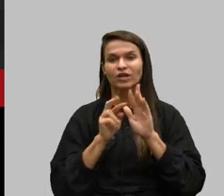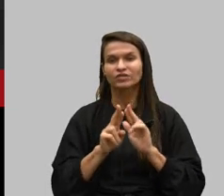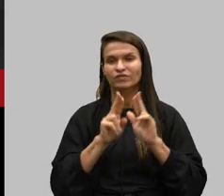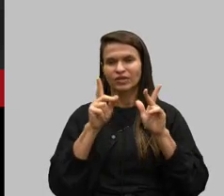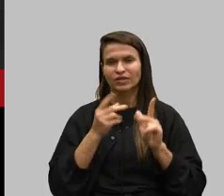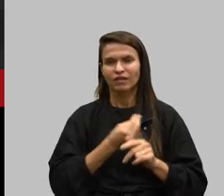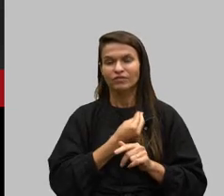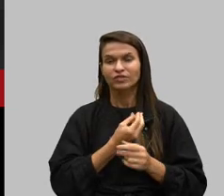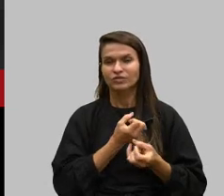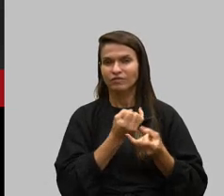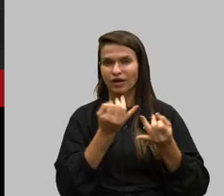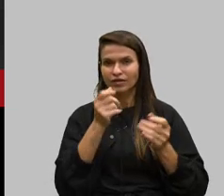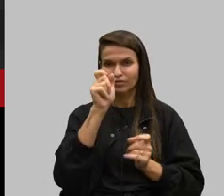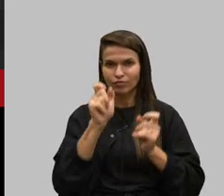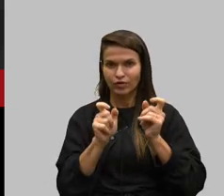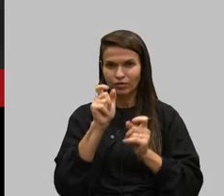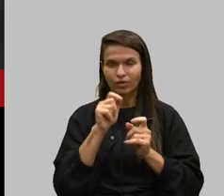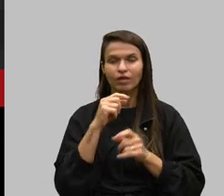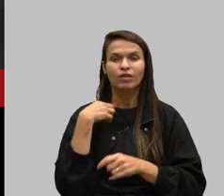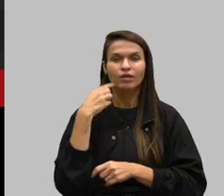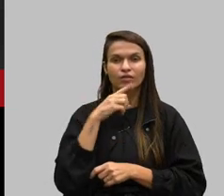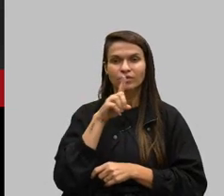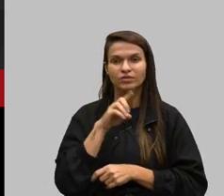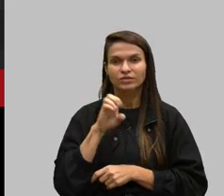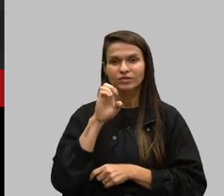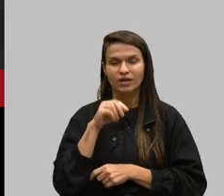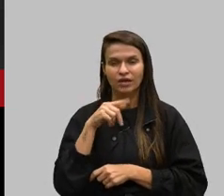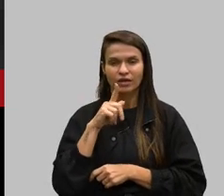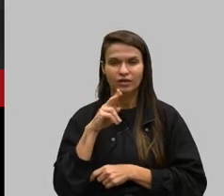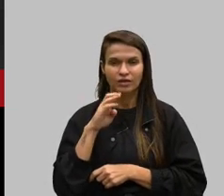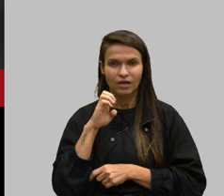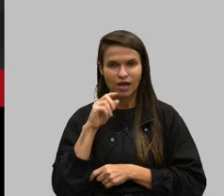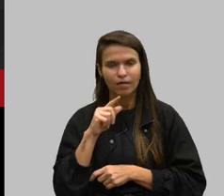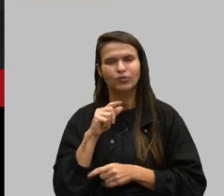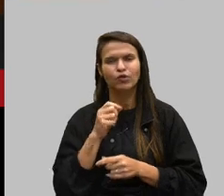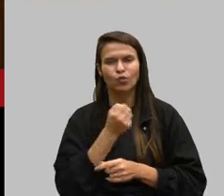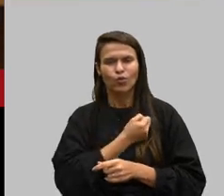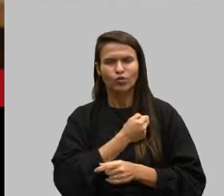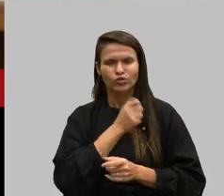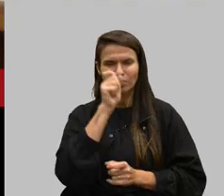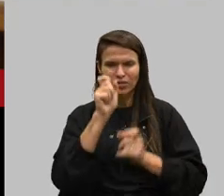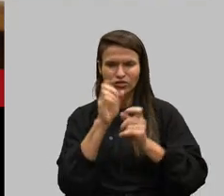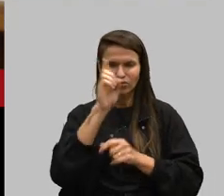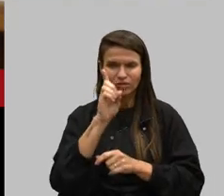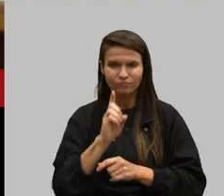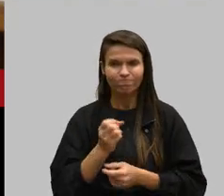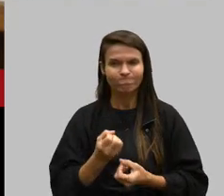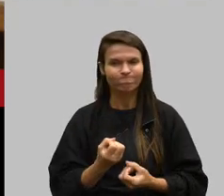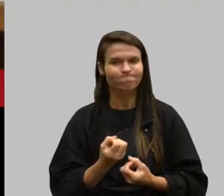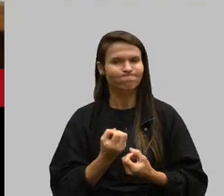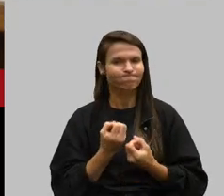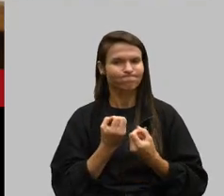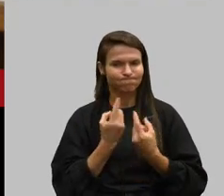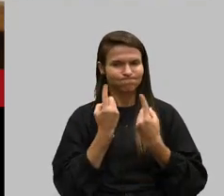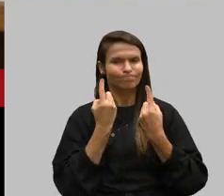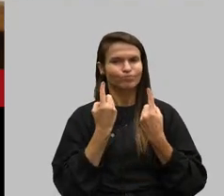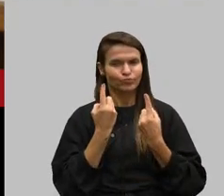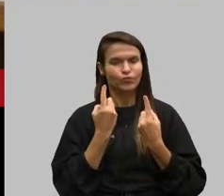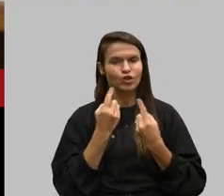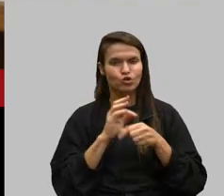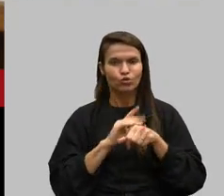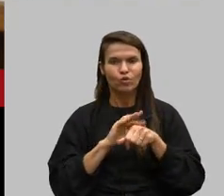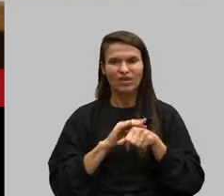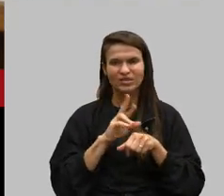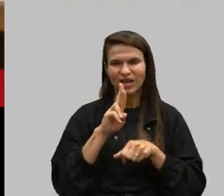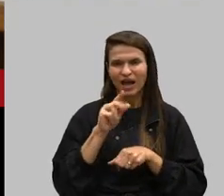muita gente Deputado Zé Guilherme tava falando aqui mas o número de doentes raros de pessoas com deficiência é assustador porque quando a gente fala Doença Rara todo mundo